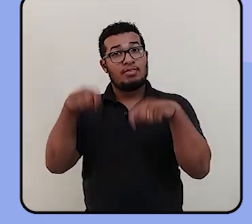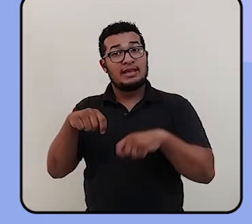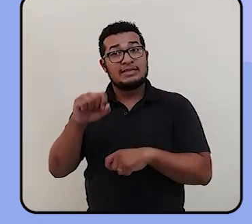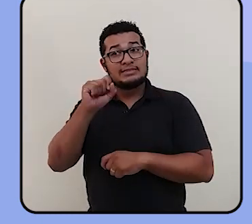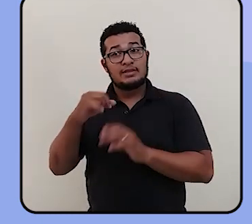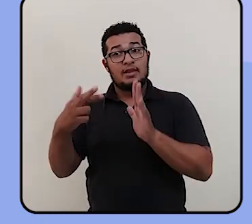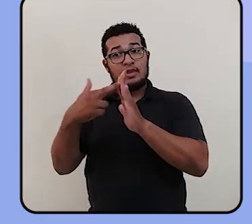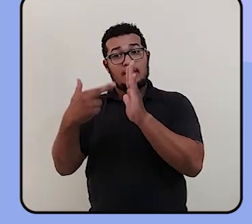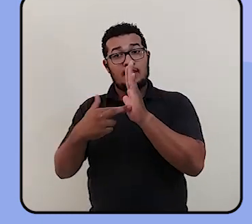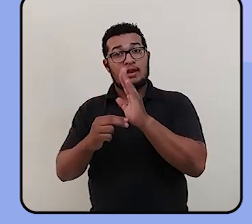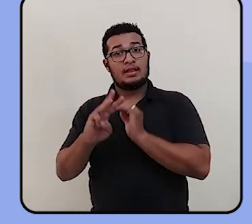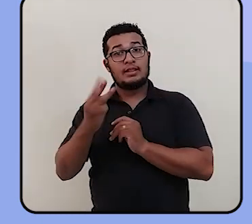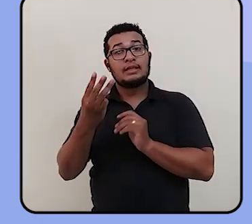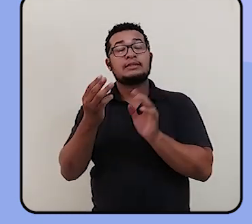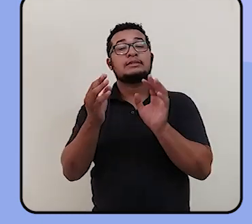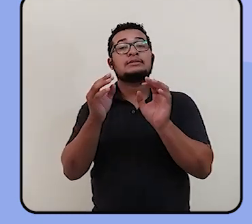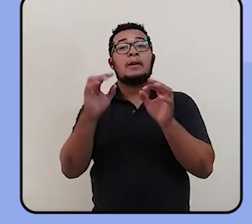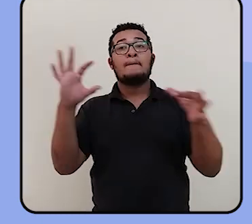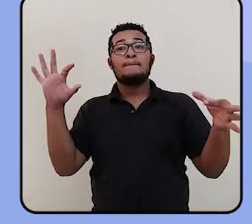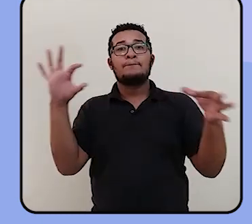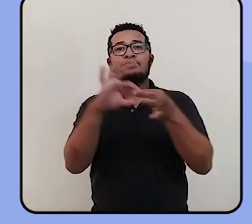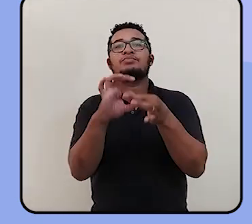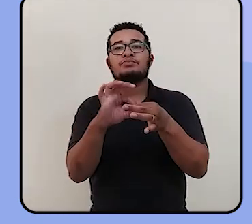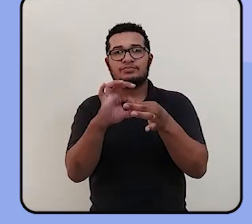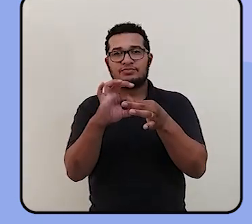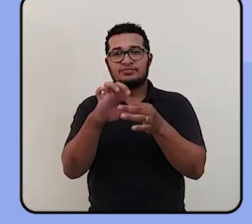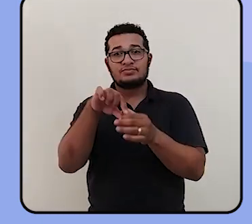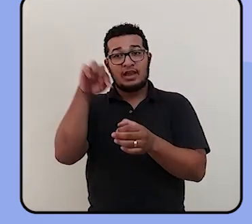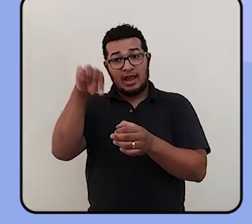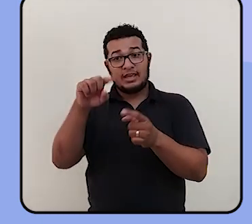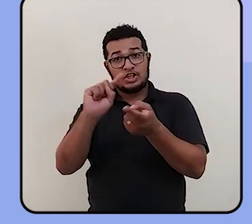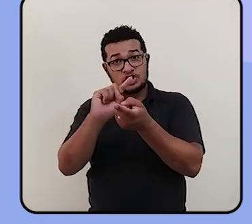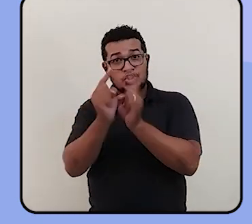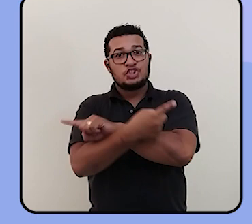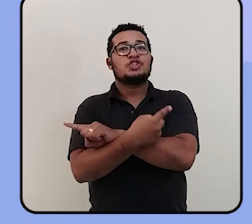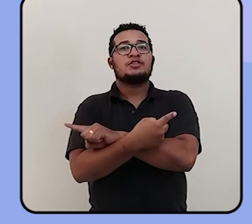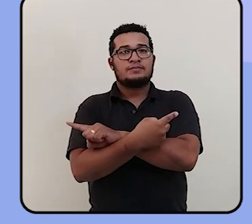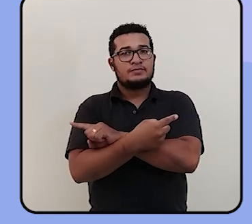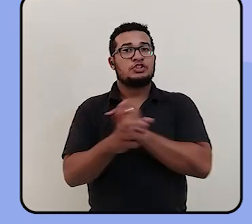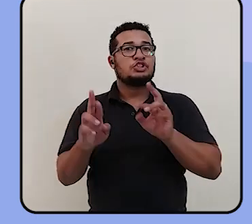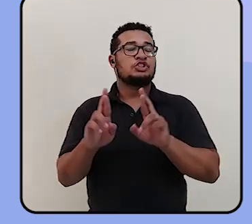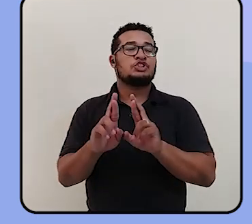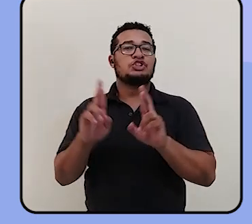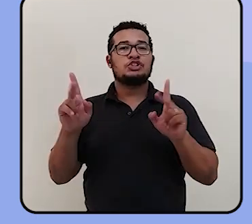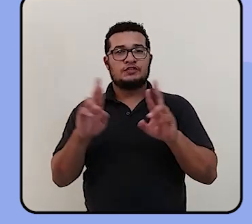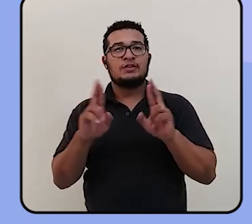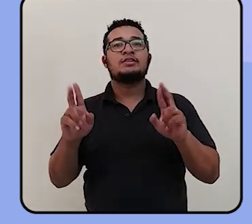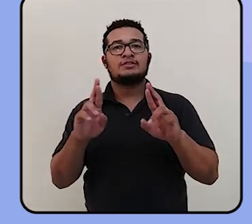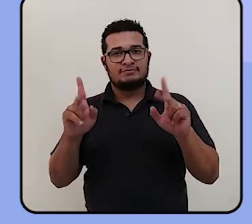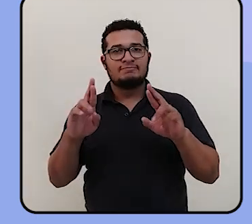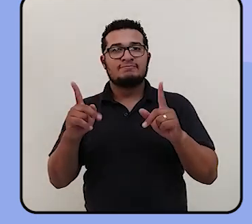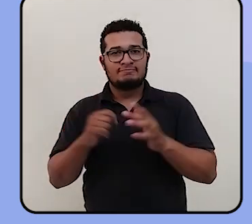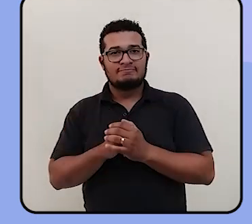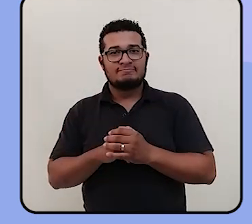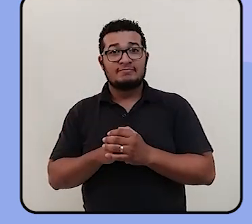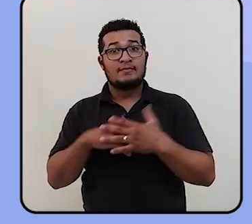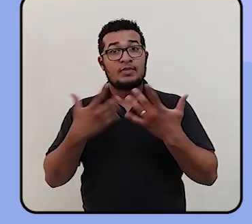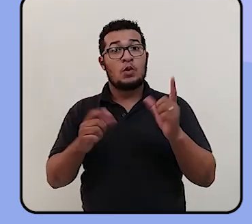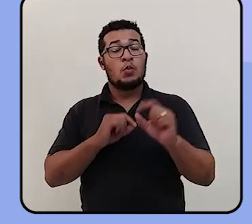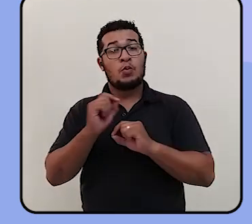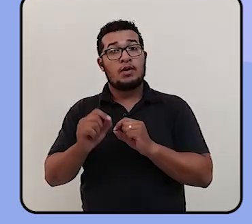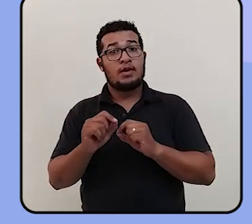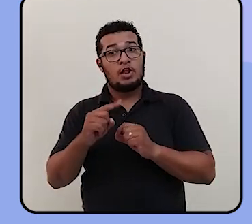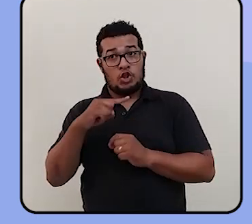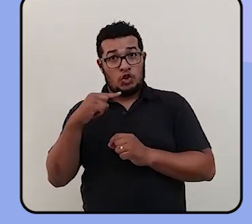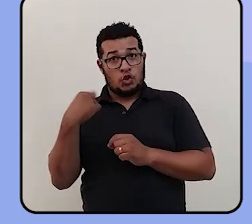só vale para a regra de 3 diretamente proporcional. Neste caso, por ser inversamente